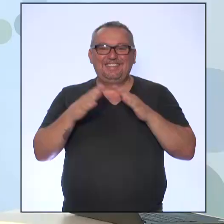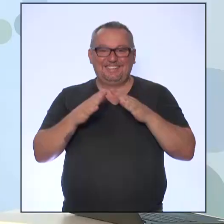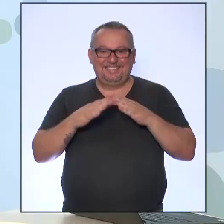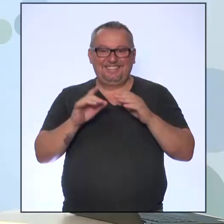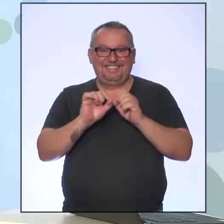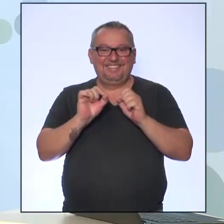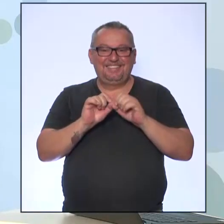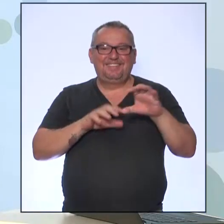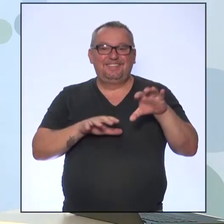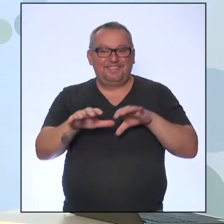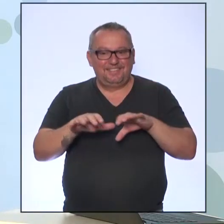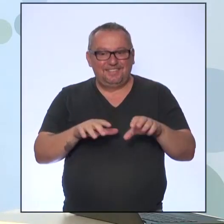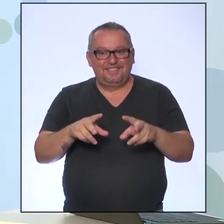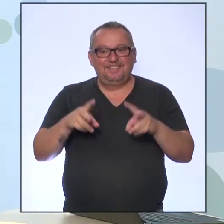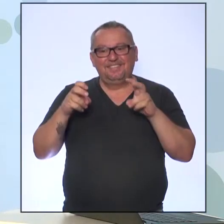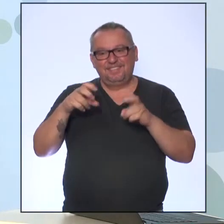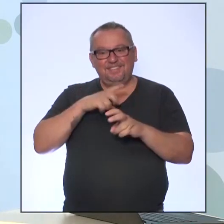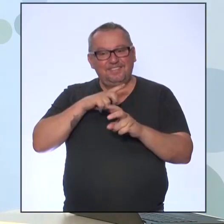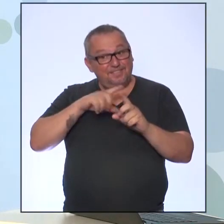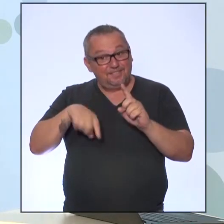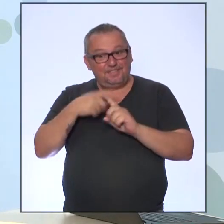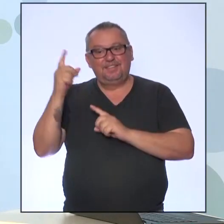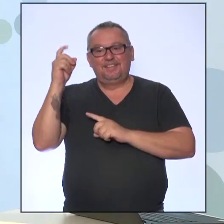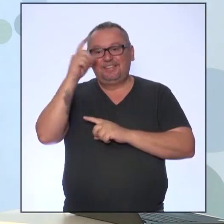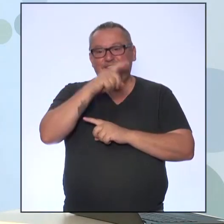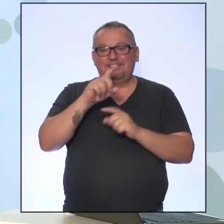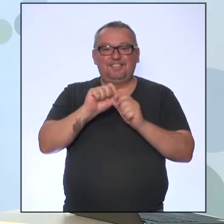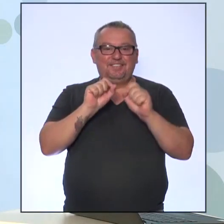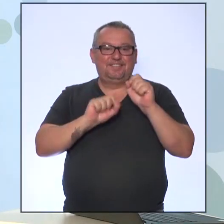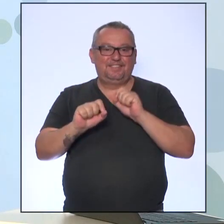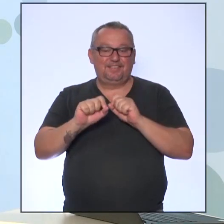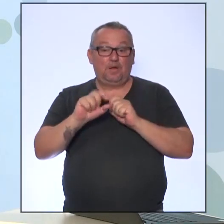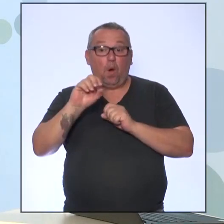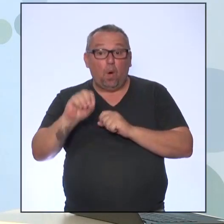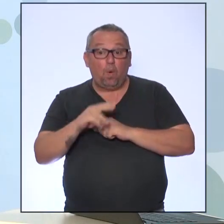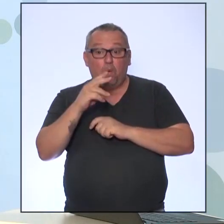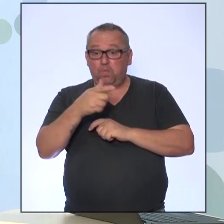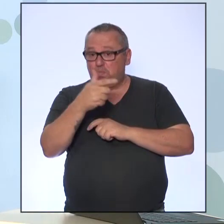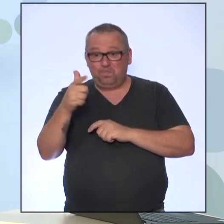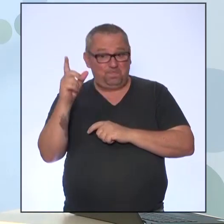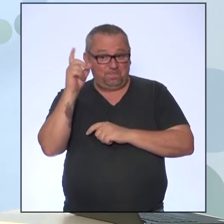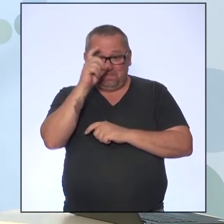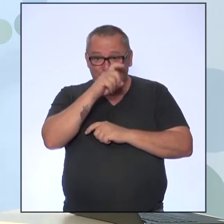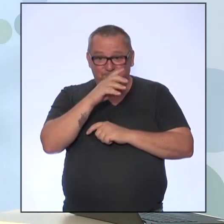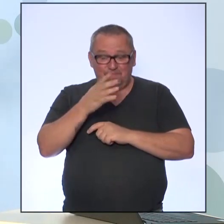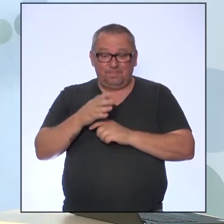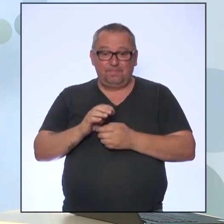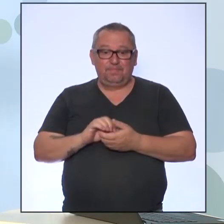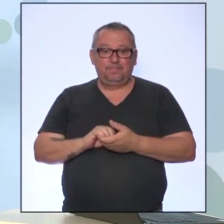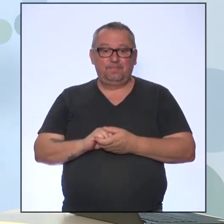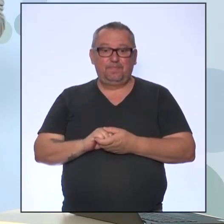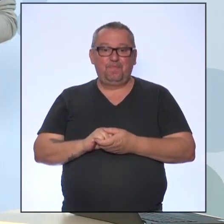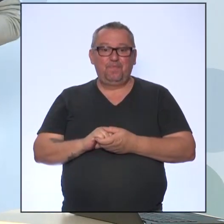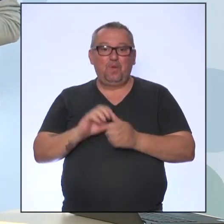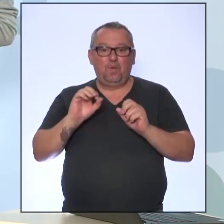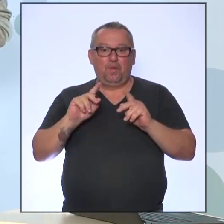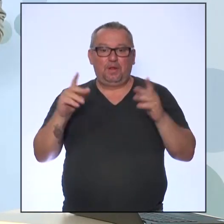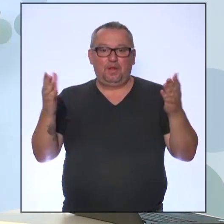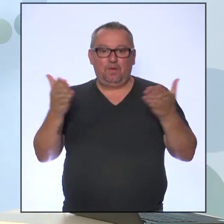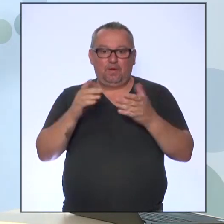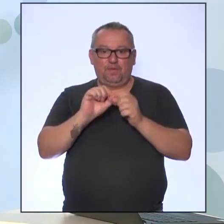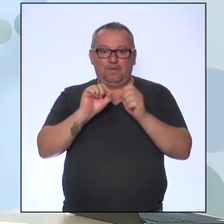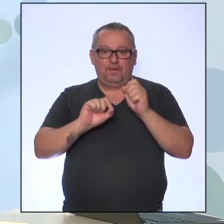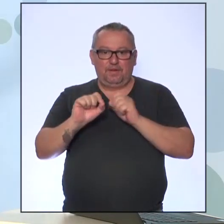o movimento para você perceber o que você teve mais dificuldade em realizar ou não teve, tá? Ok. Agora a gente vai lançar a